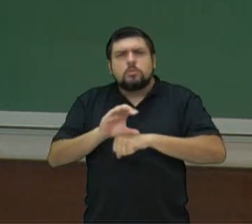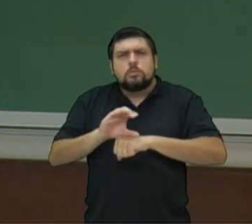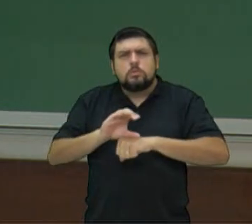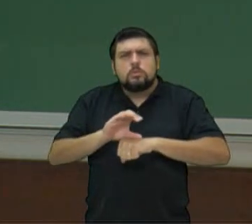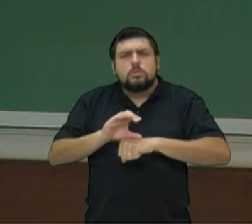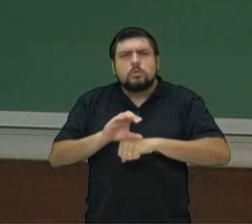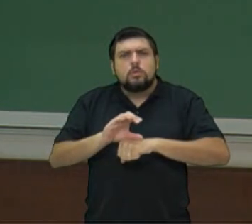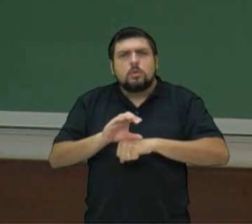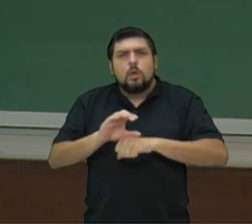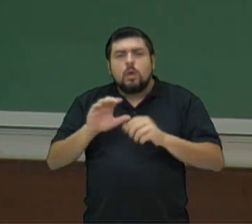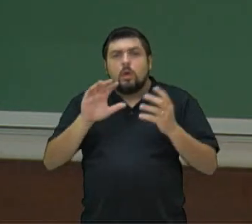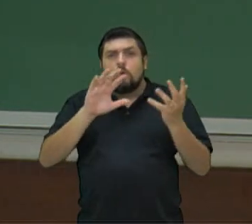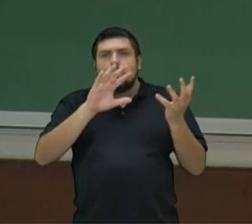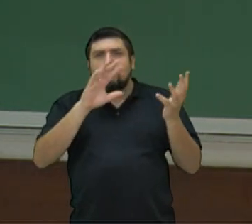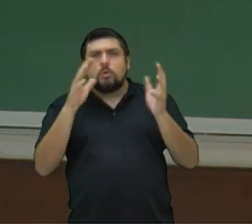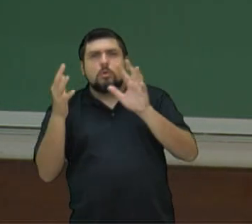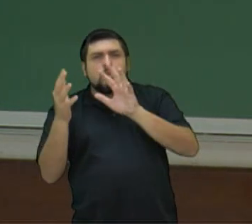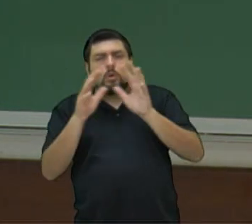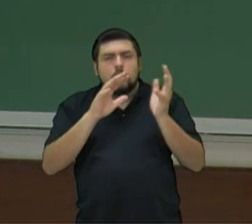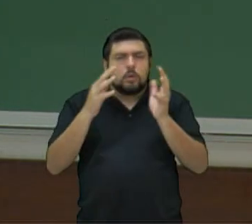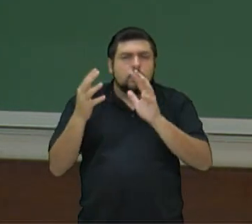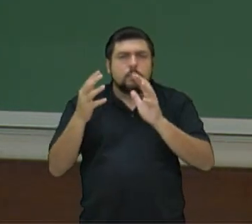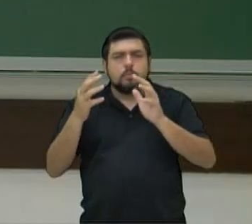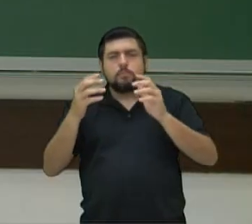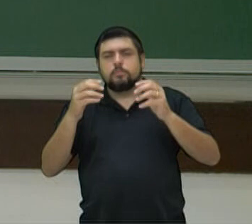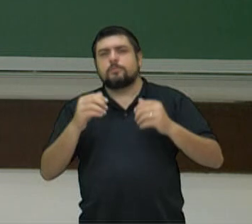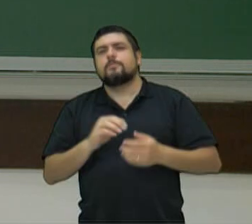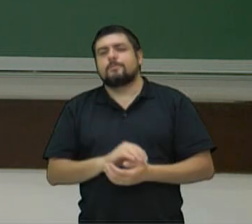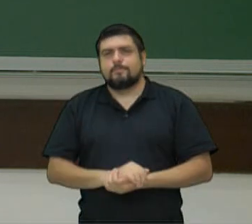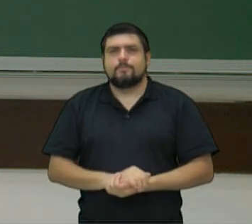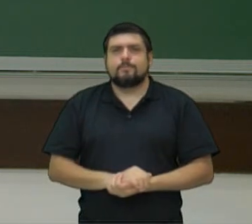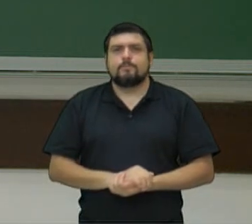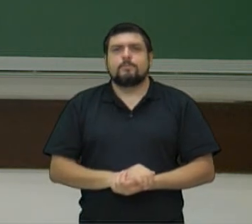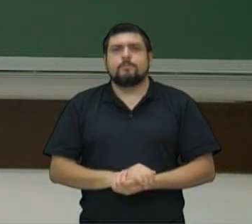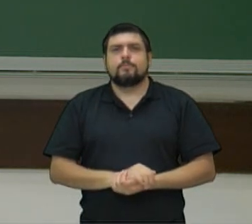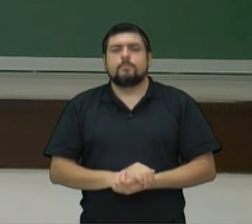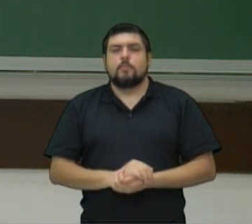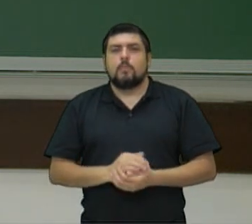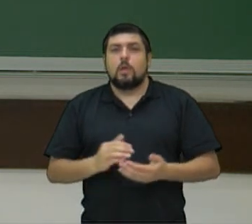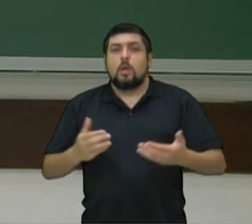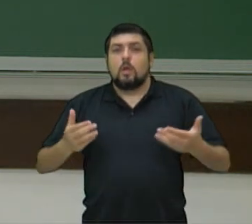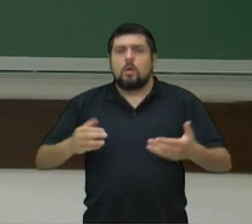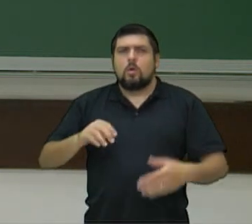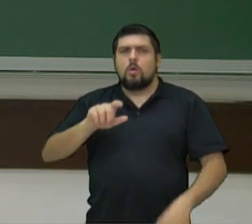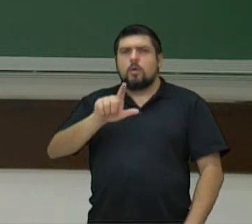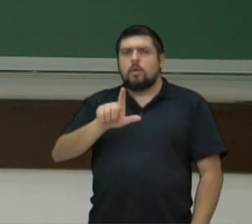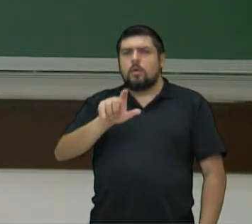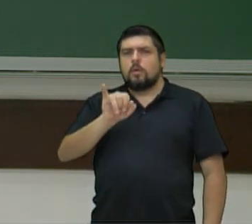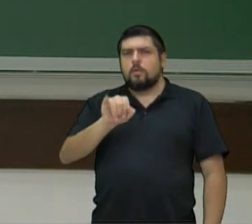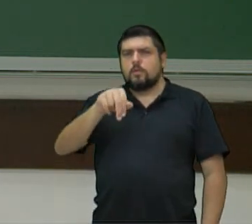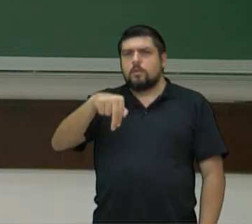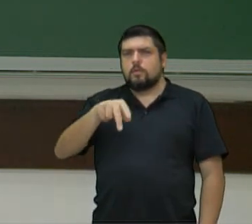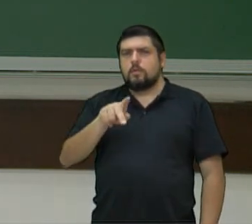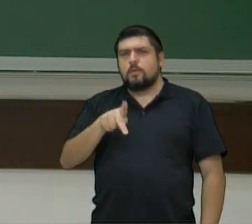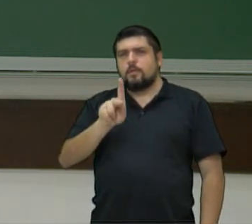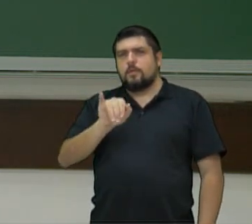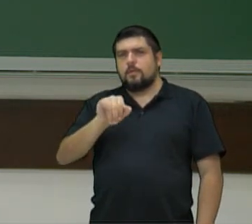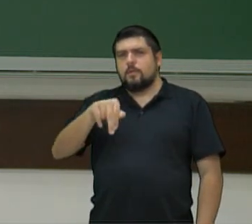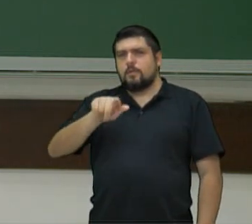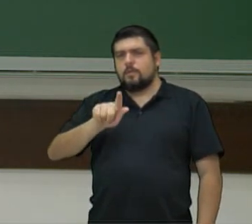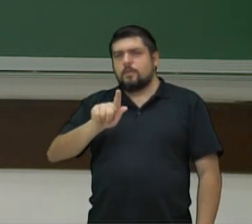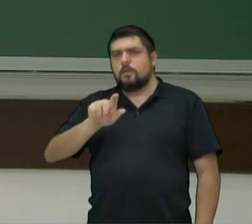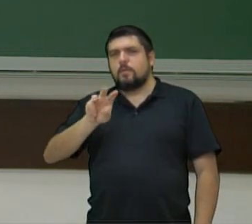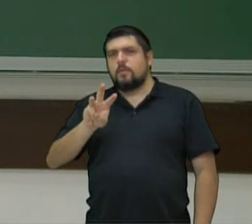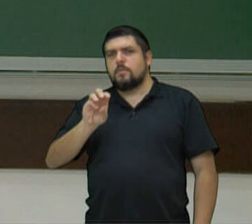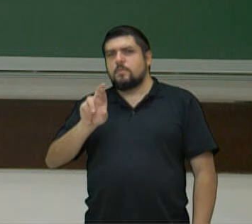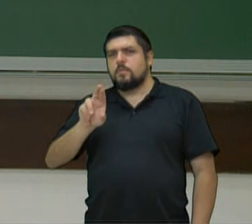a descrever o clima. Vamos falar um pouquinho das linking words. Nesse caso aqui, ó, addition e condition,